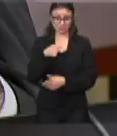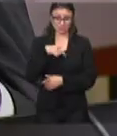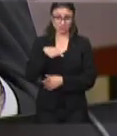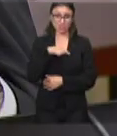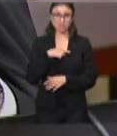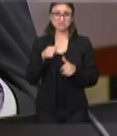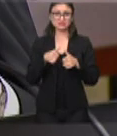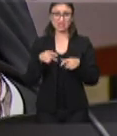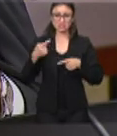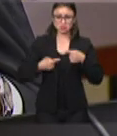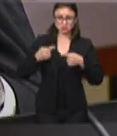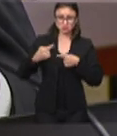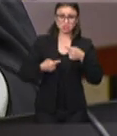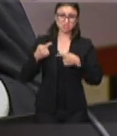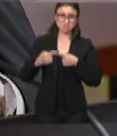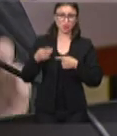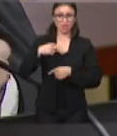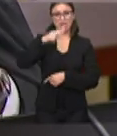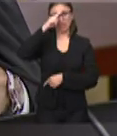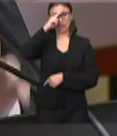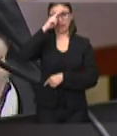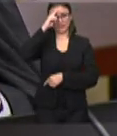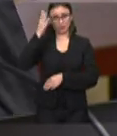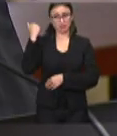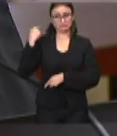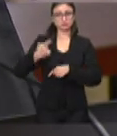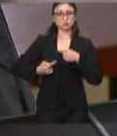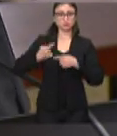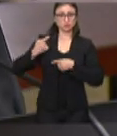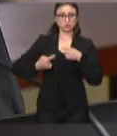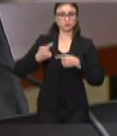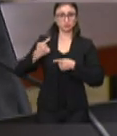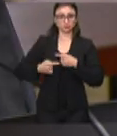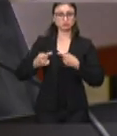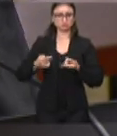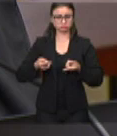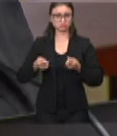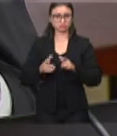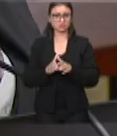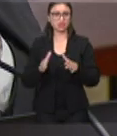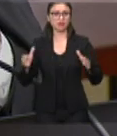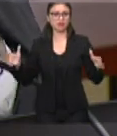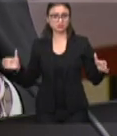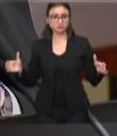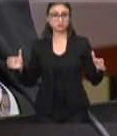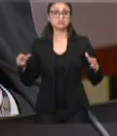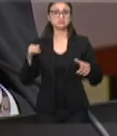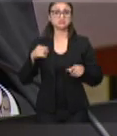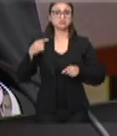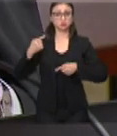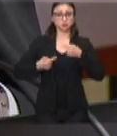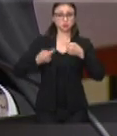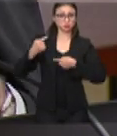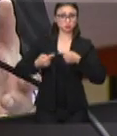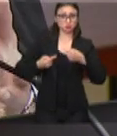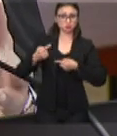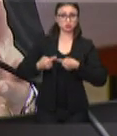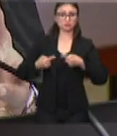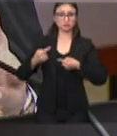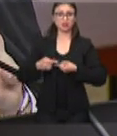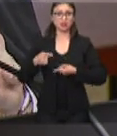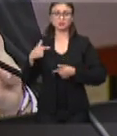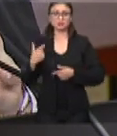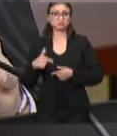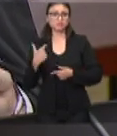ficarmos no que foi discutido, e eu lembro que nós debatemos isso amplamente, se nós não ficarmos no que foi discutido, daí não é